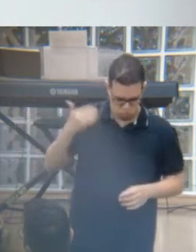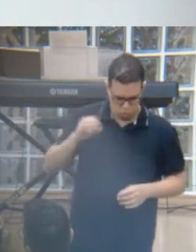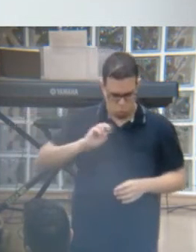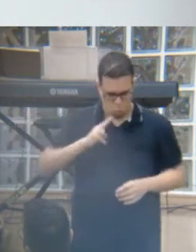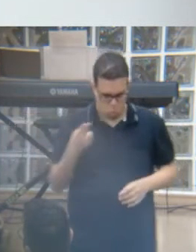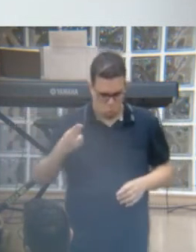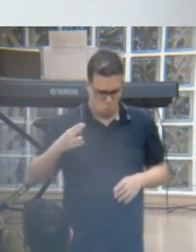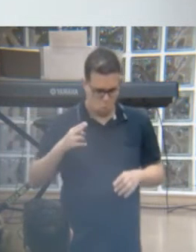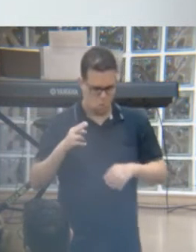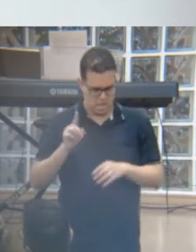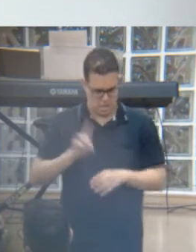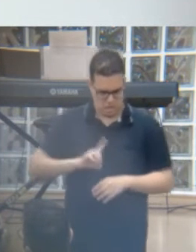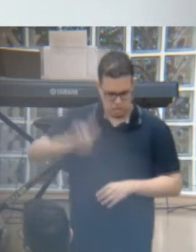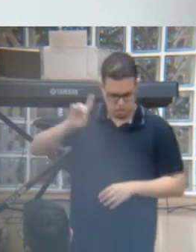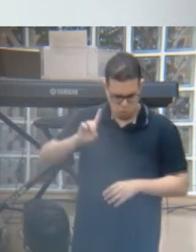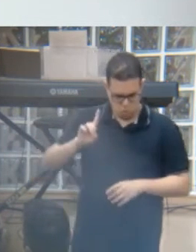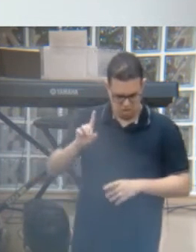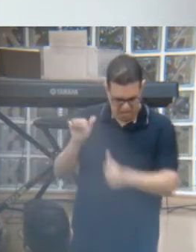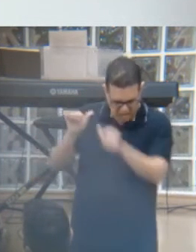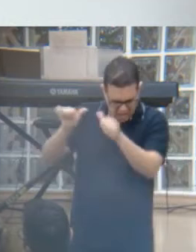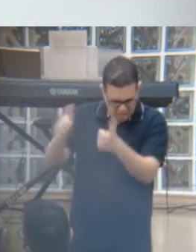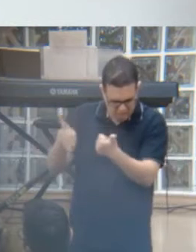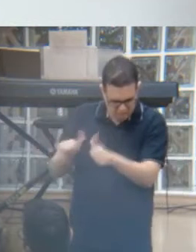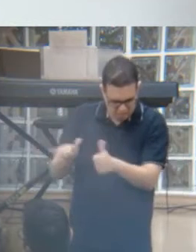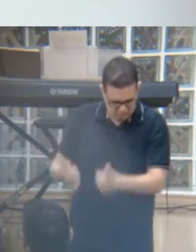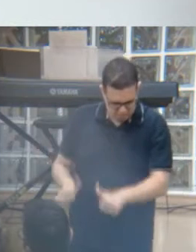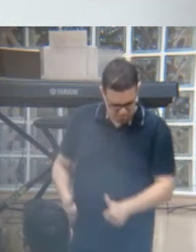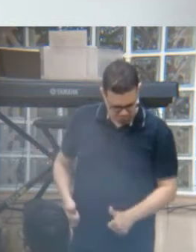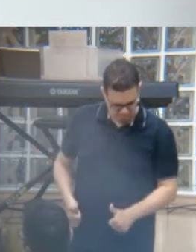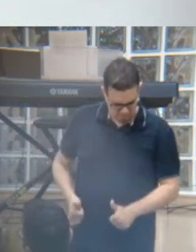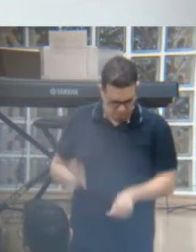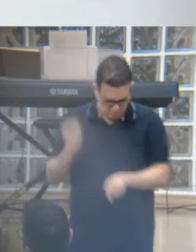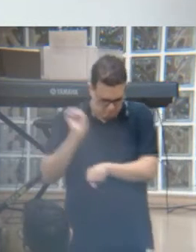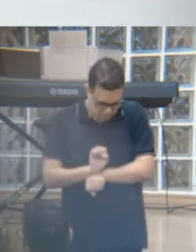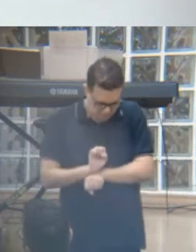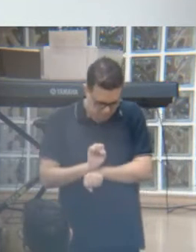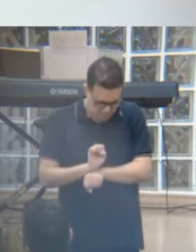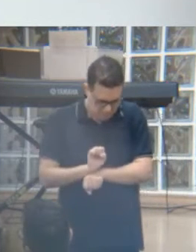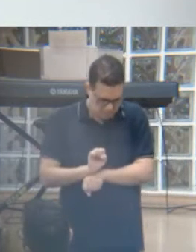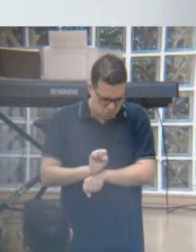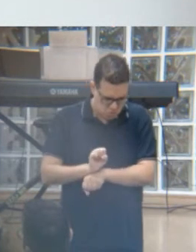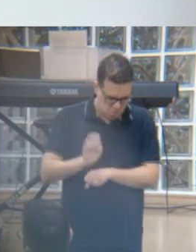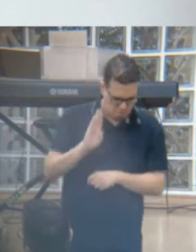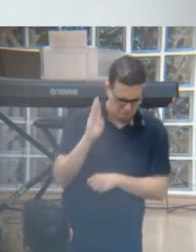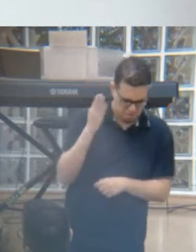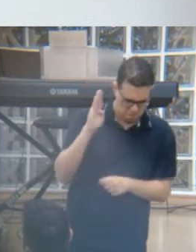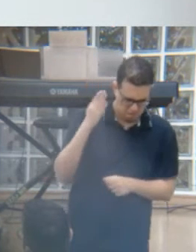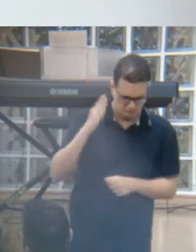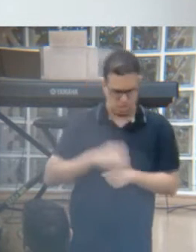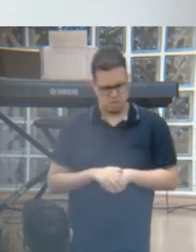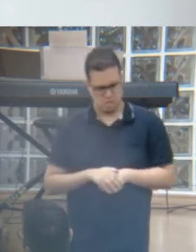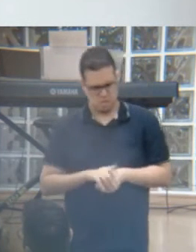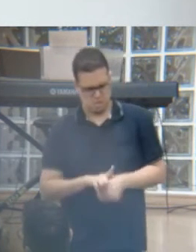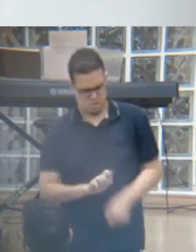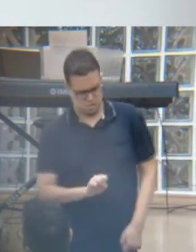escultura, de madeira, de pedra, de gesso, quer seja de ouro ou